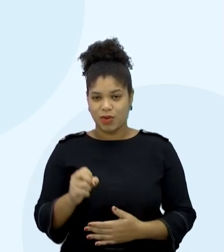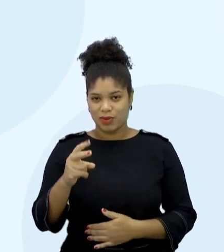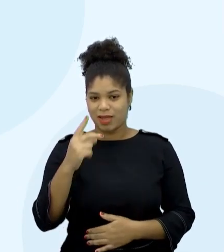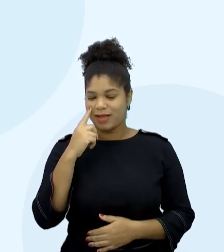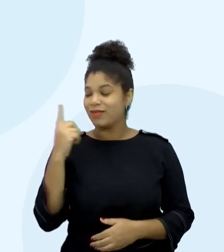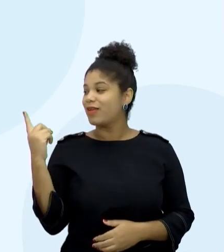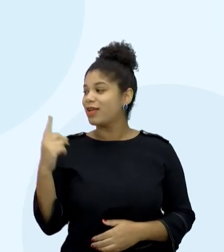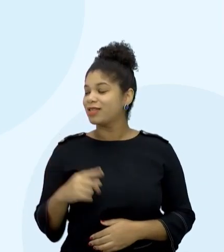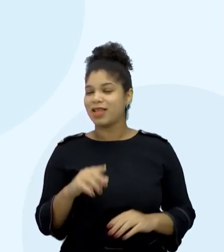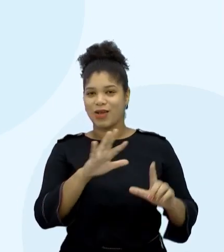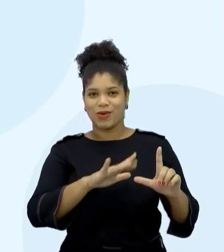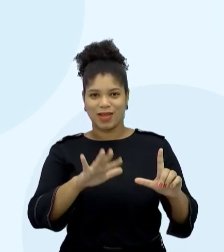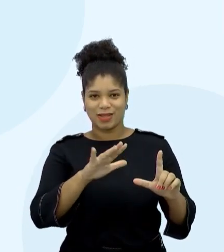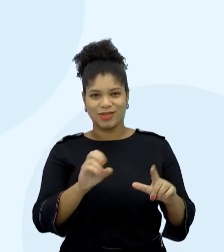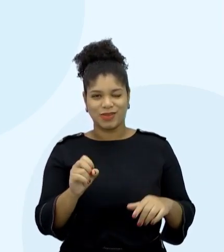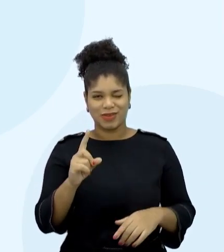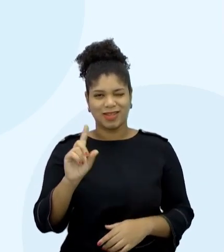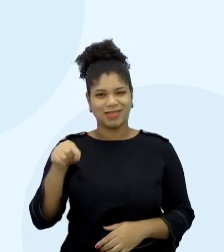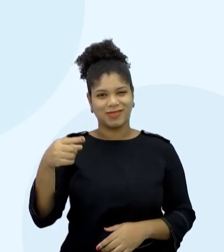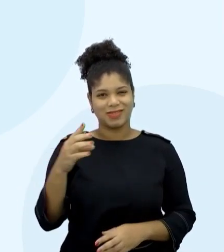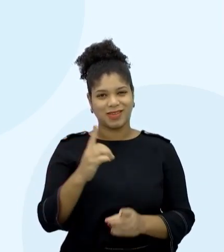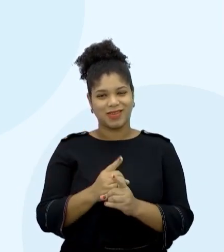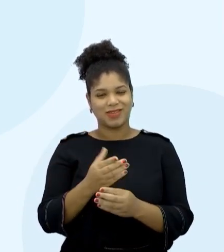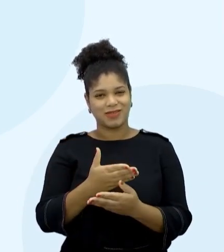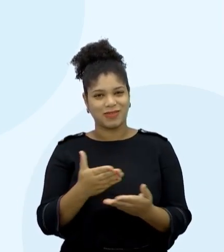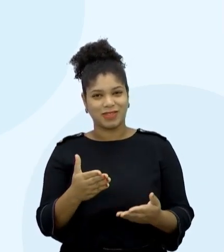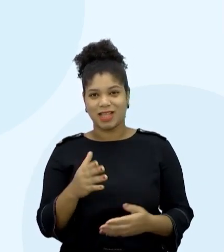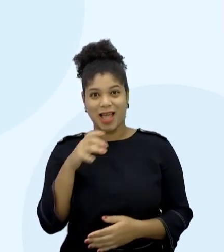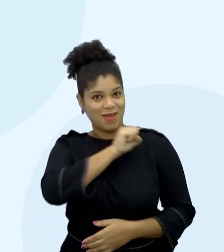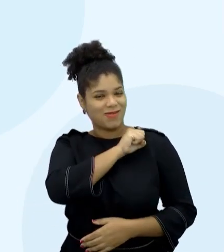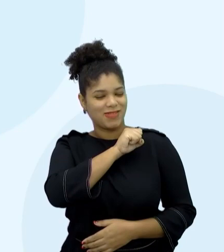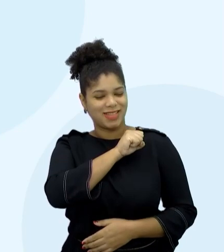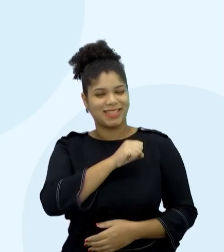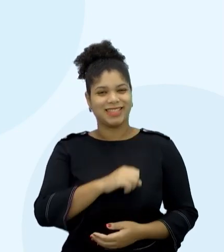aparecendo aí o QR Code para você, tá bom? Até daqui